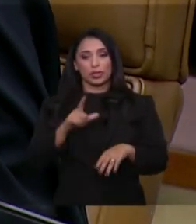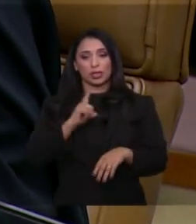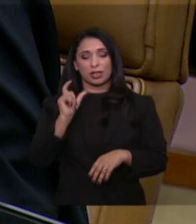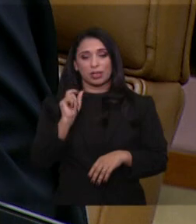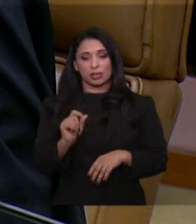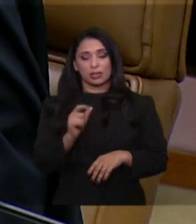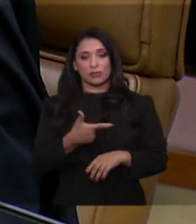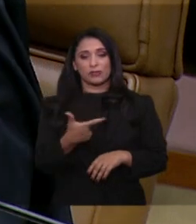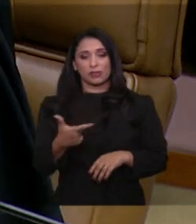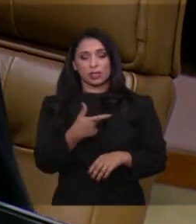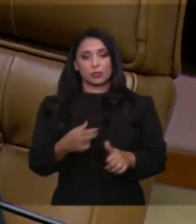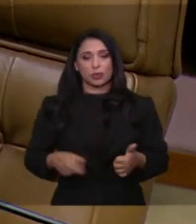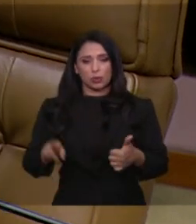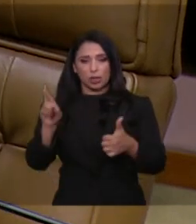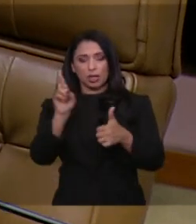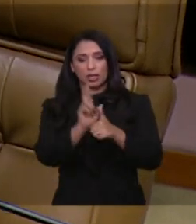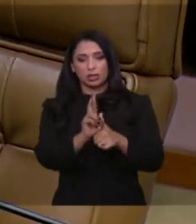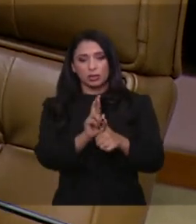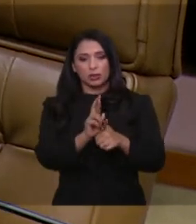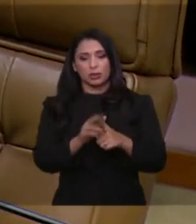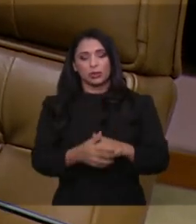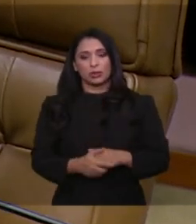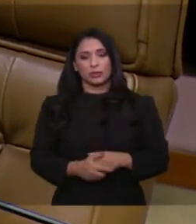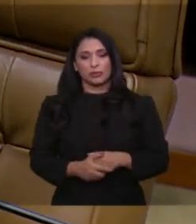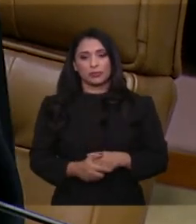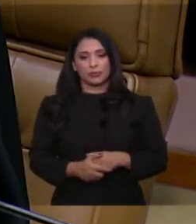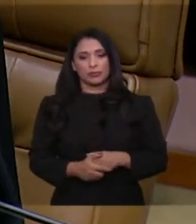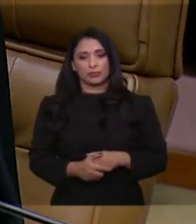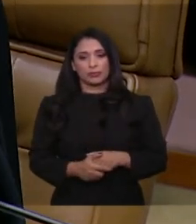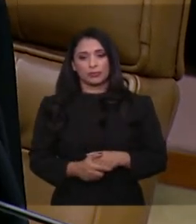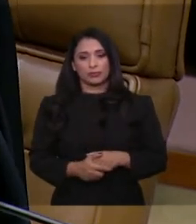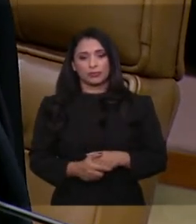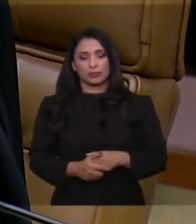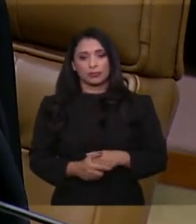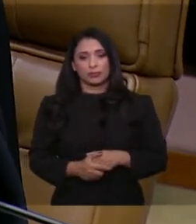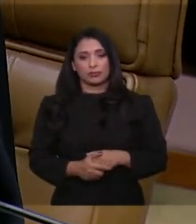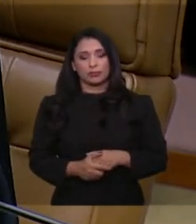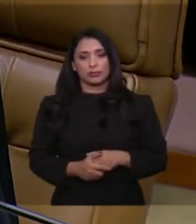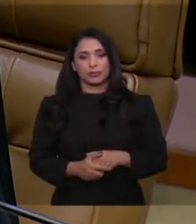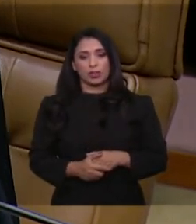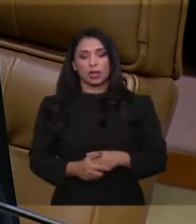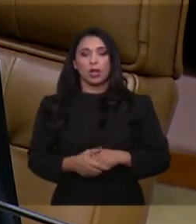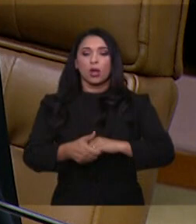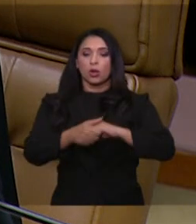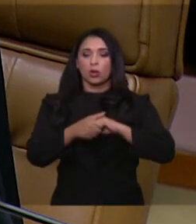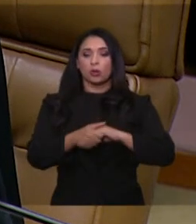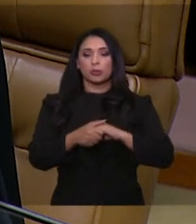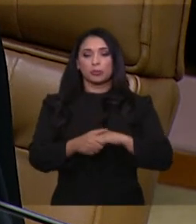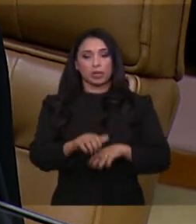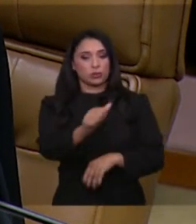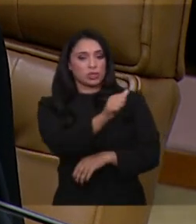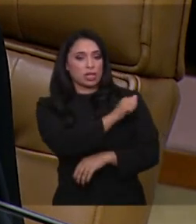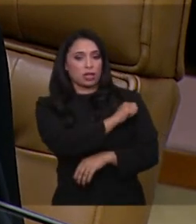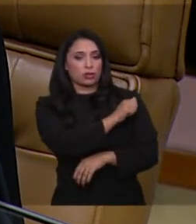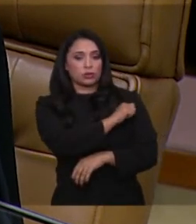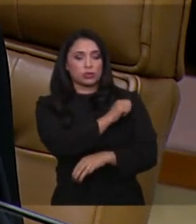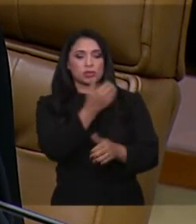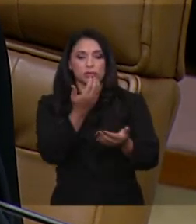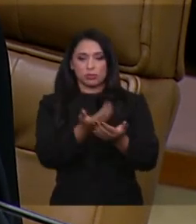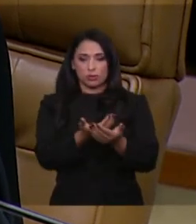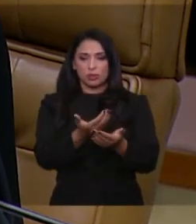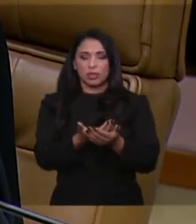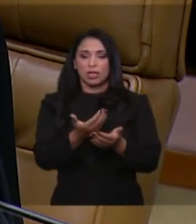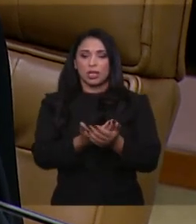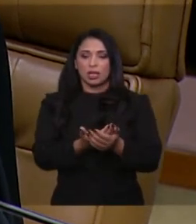Santos, vice-procuradora-geral da República. Cumprimento os estudantes presentes no plenário da Fundação